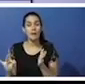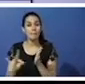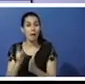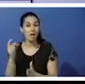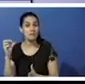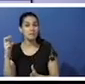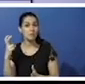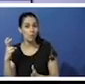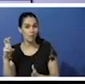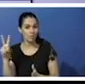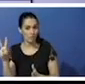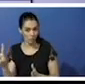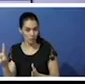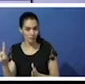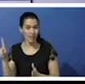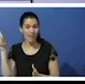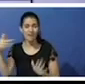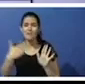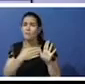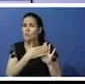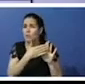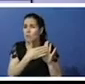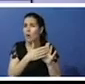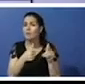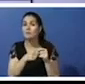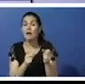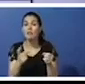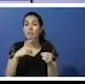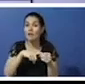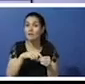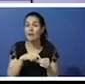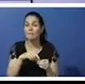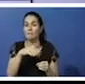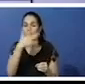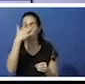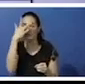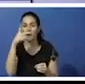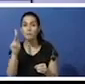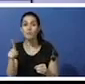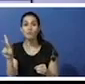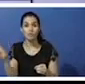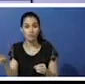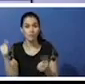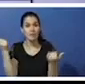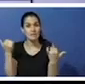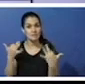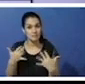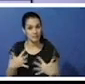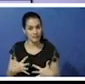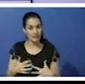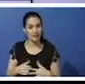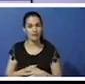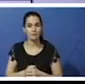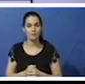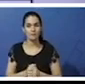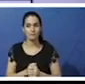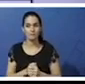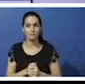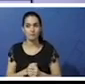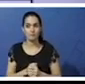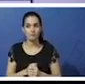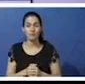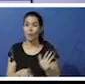Essa proposta aqui está dentro das atividades que a professora Catiane vai explicar ou já explicou.